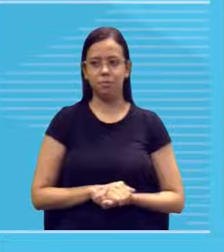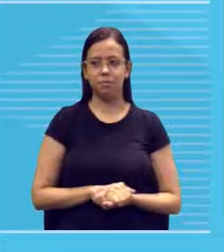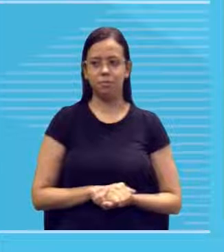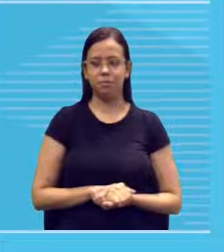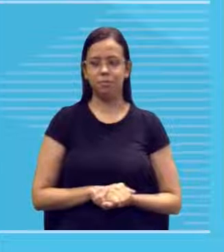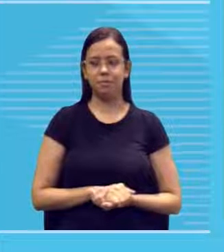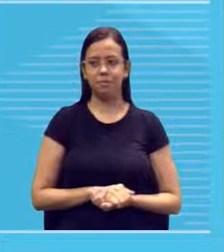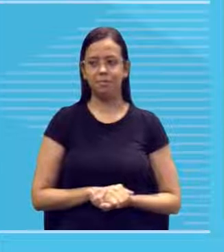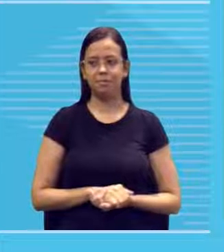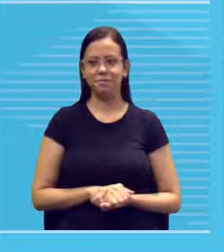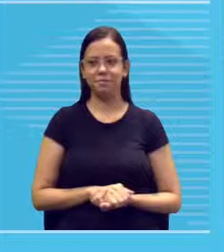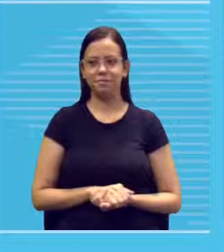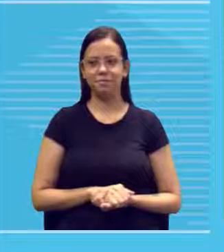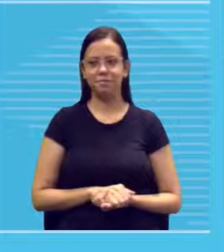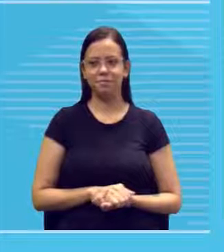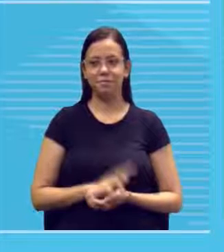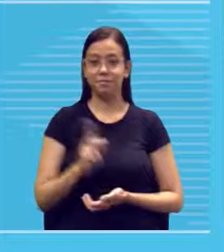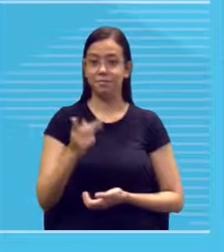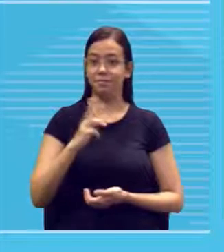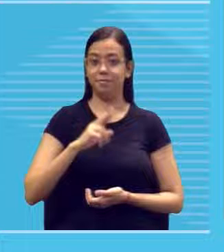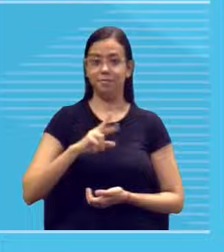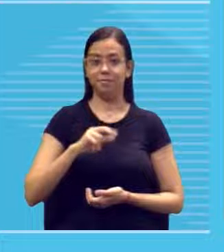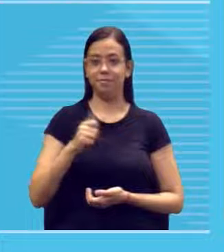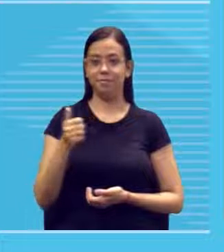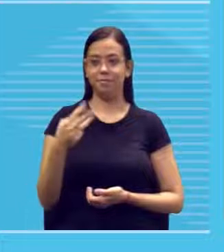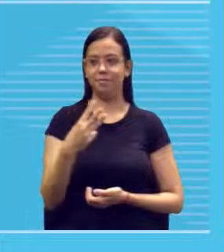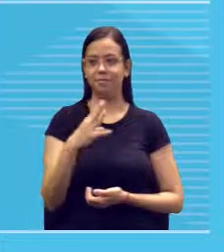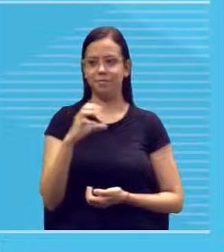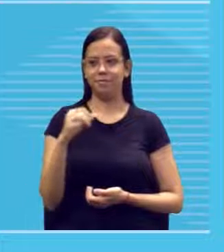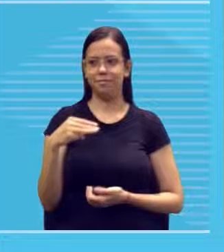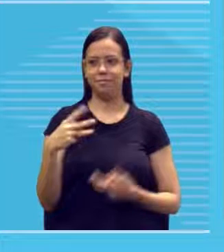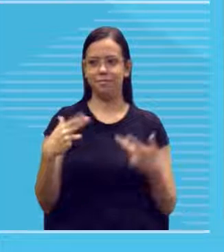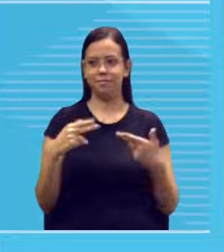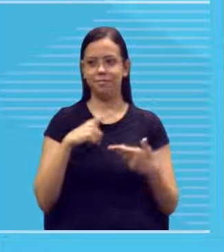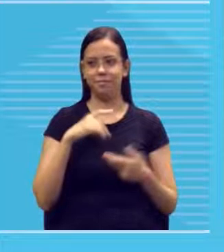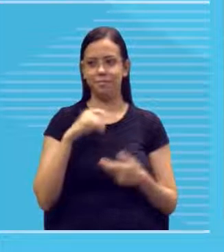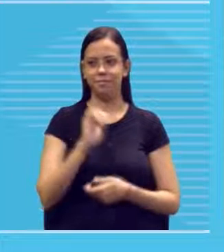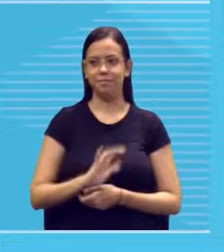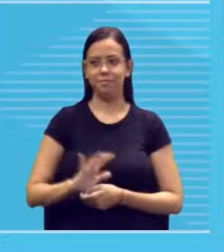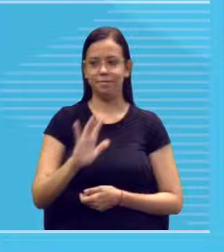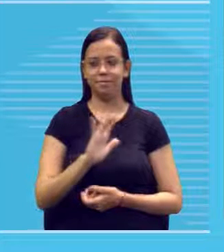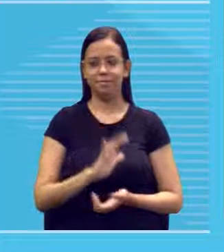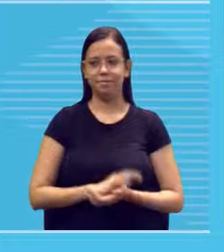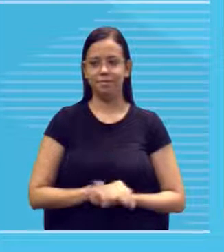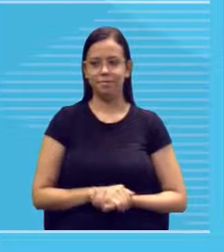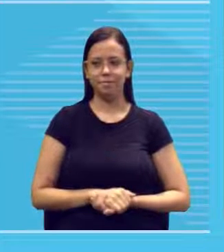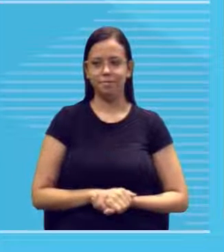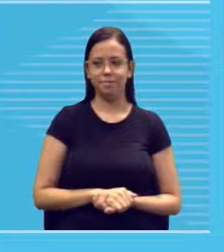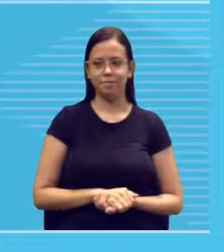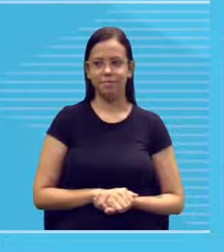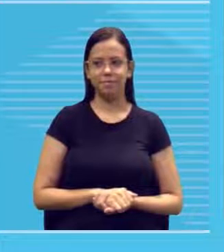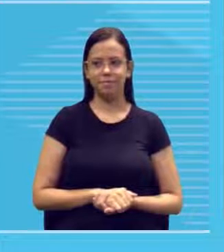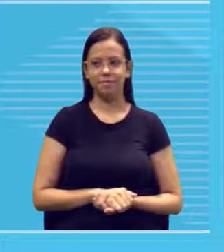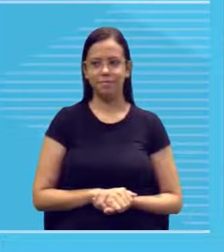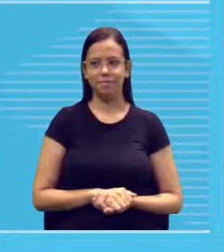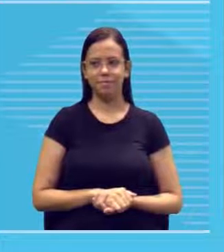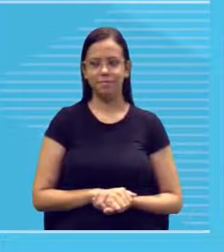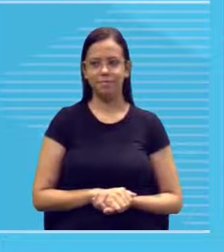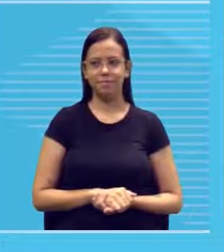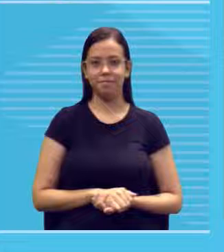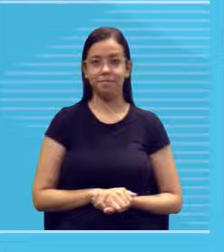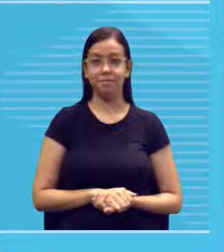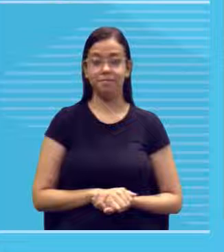h não é 13 cm como tá aparecendo aí na tela para vocês não 13 cm